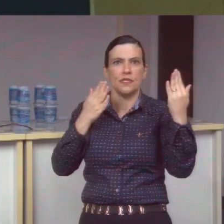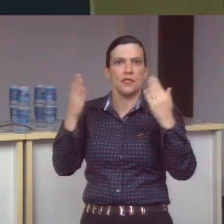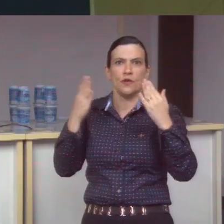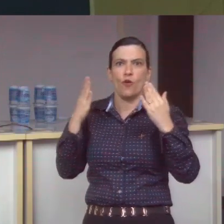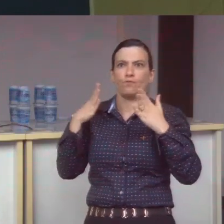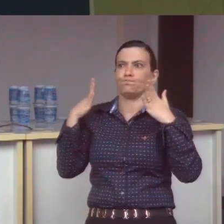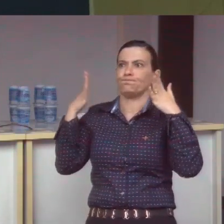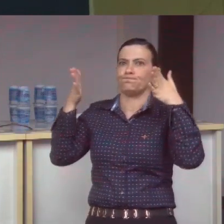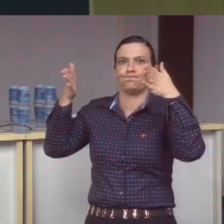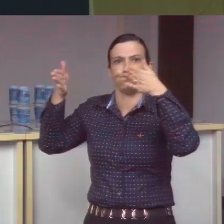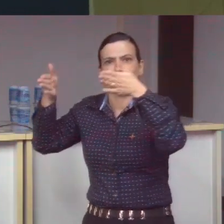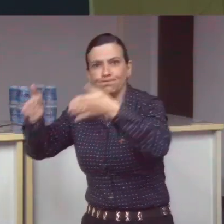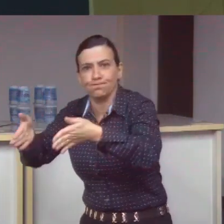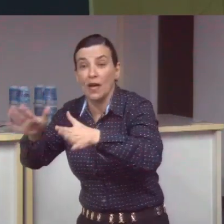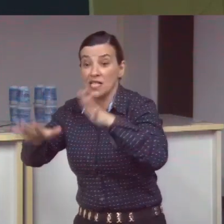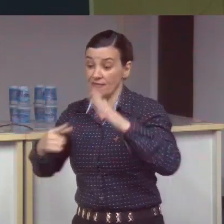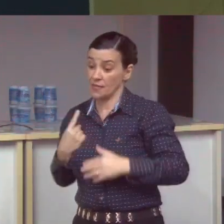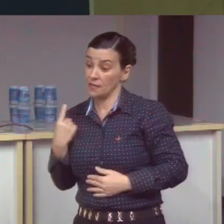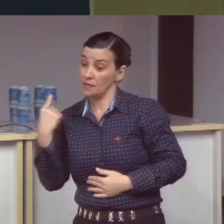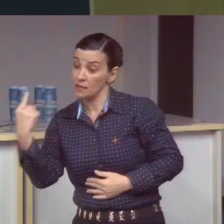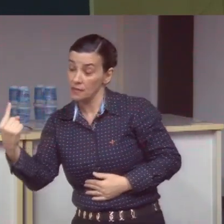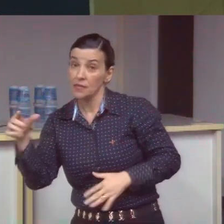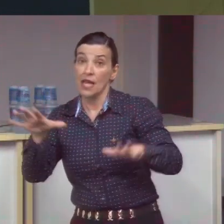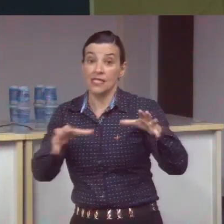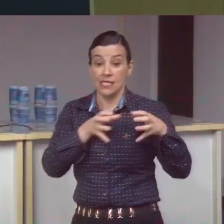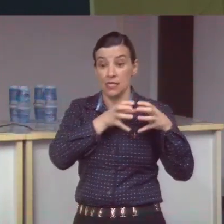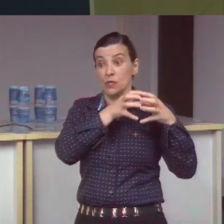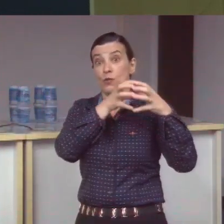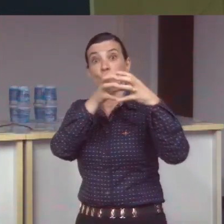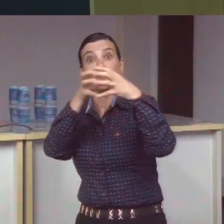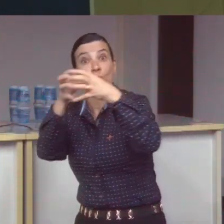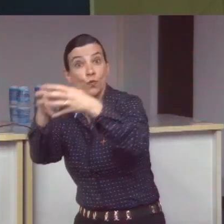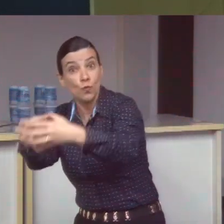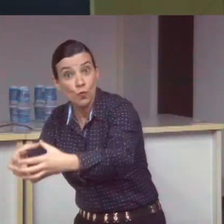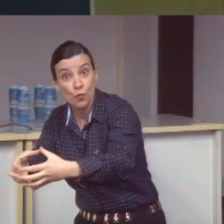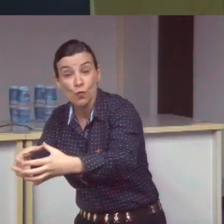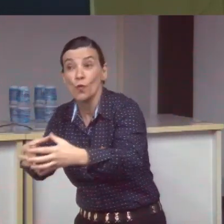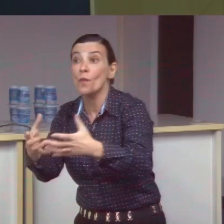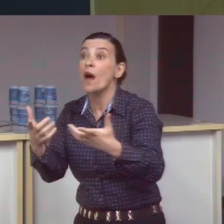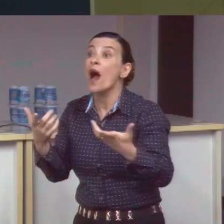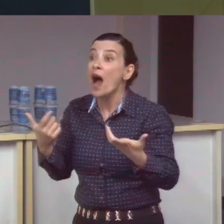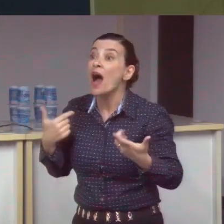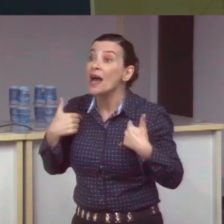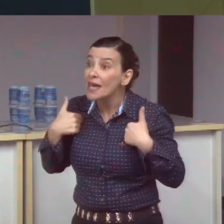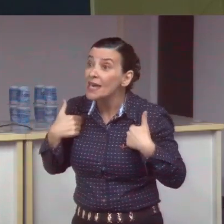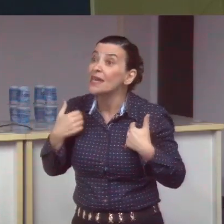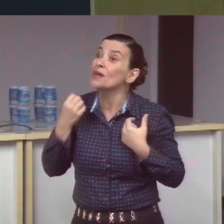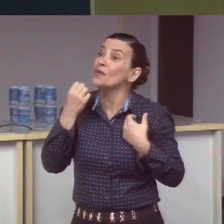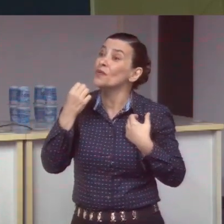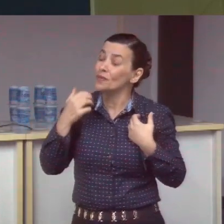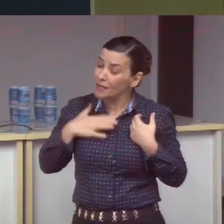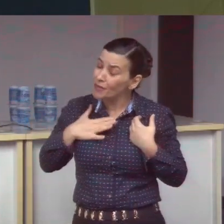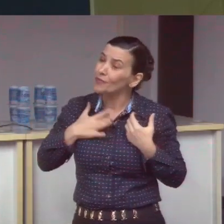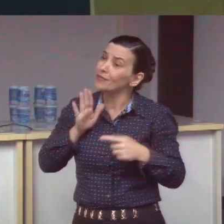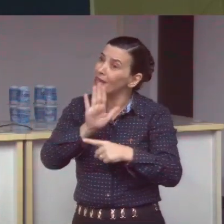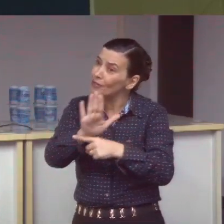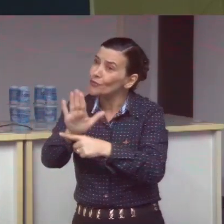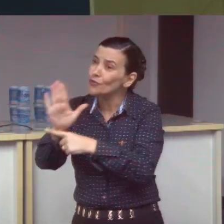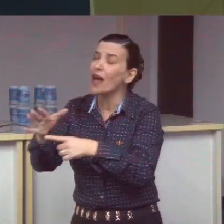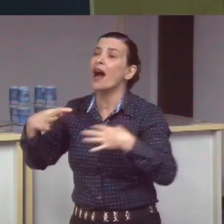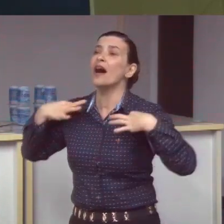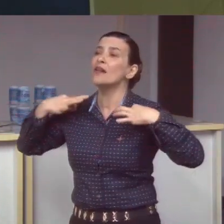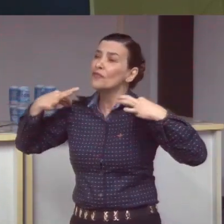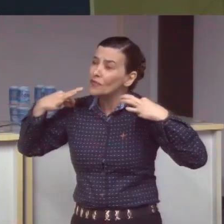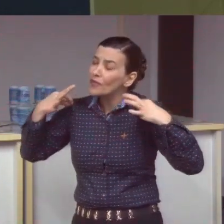individualmente, em grupos, autônomos, né? Eu quero ajudar, eu sou do bem, né? E